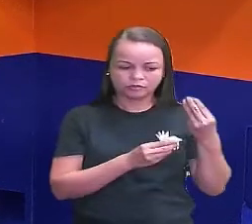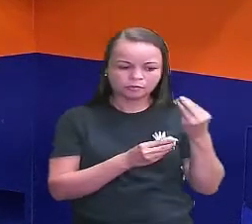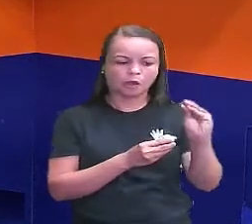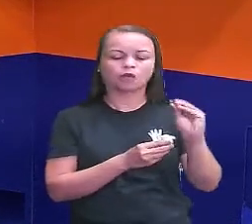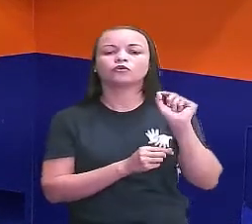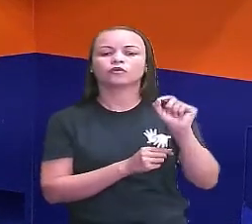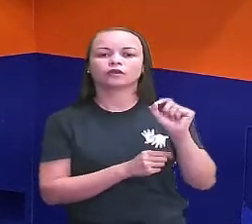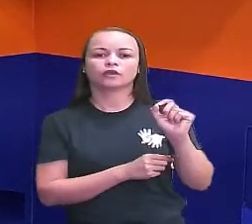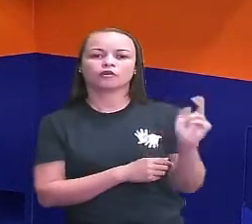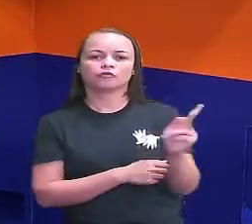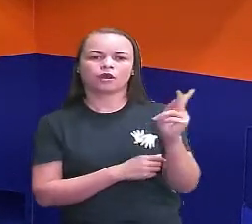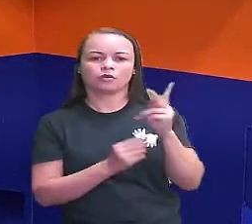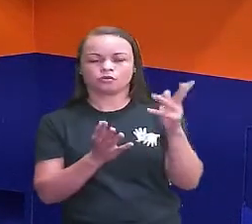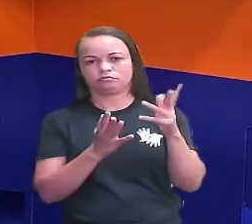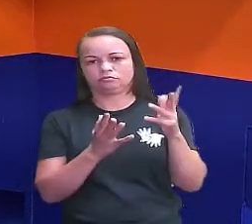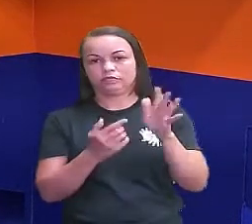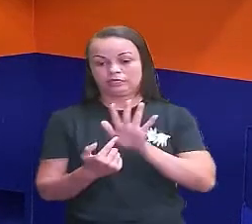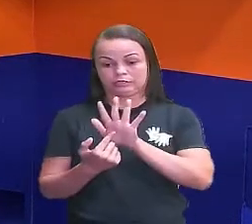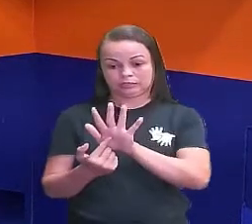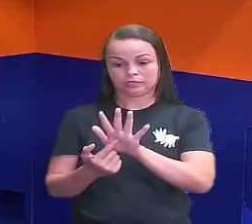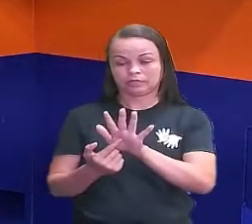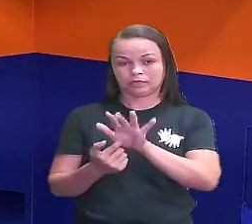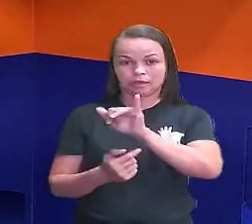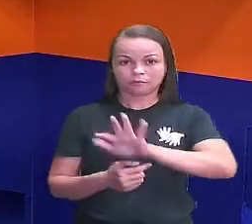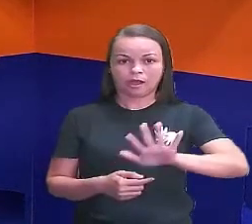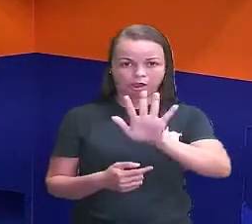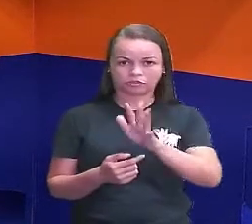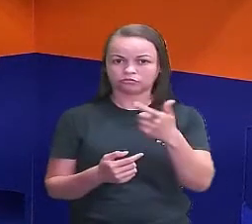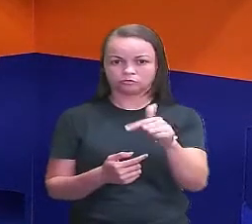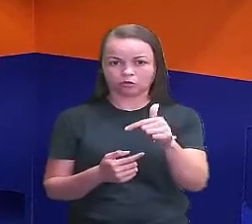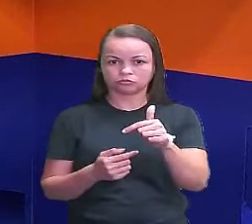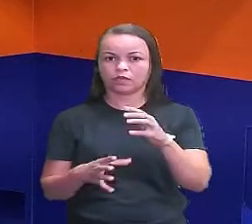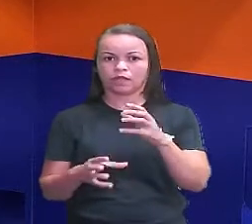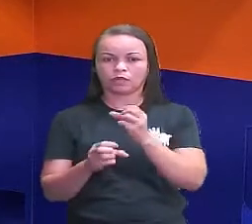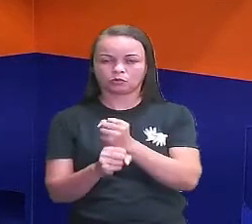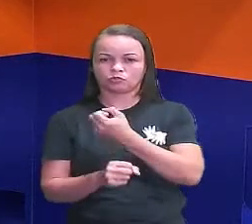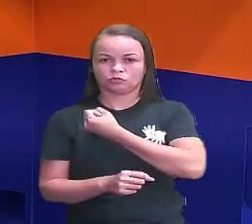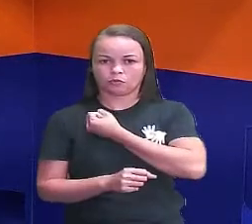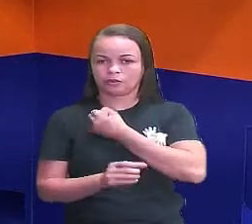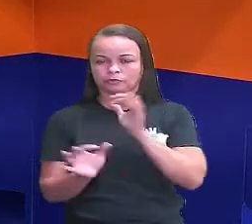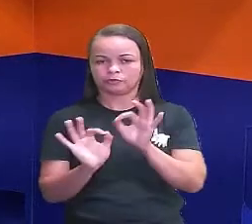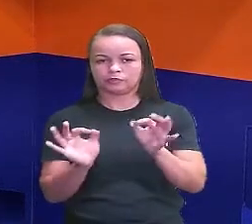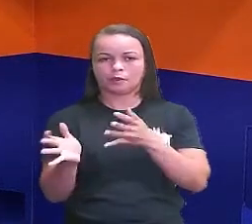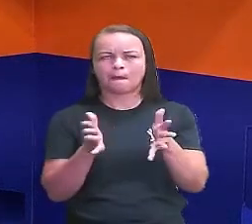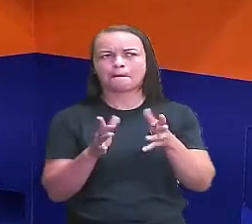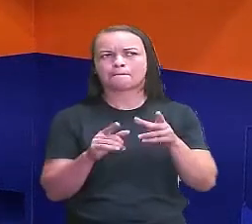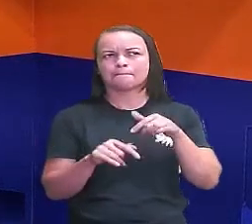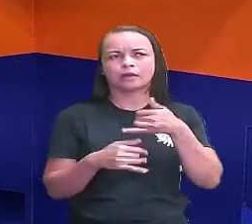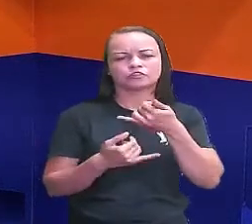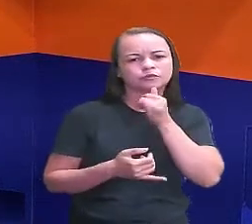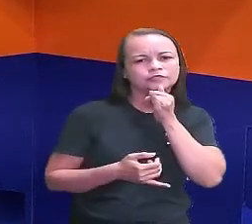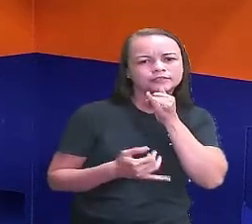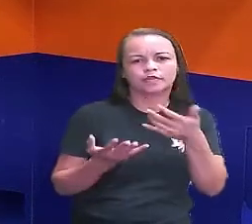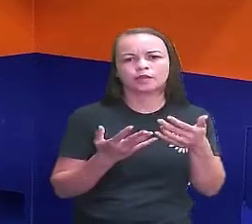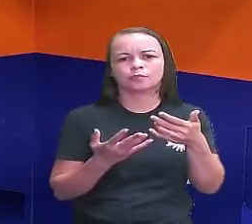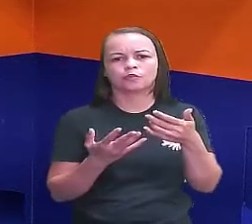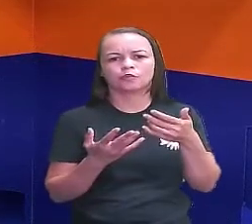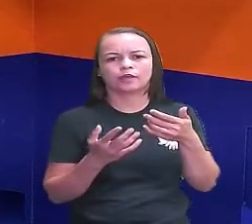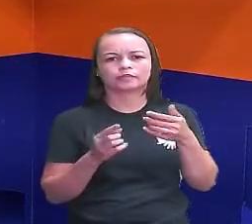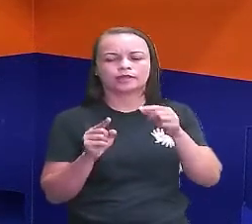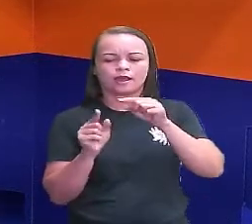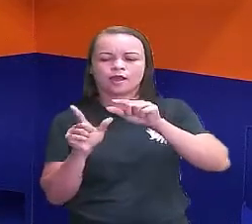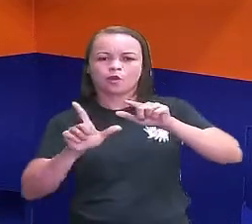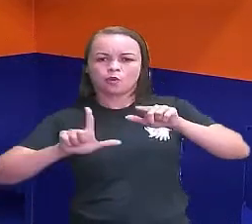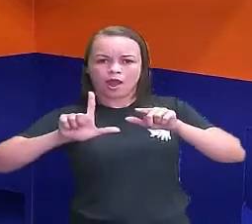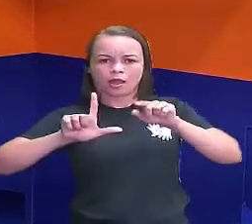figura sem o valor. Mas vamos supor que cada lado meu equivale a 2, tá? Equivale a 2.